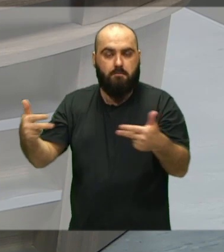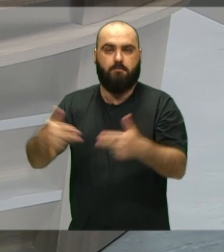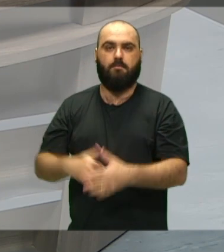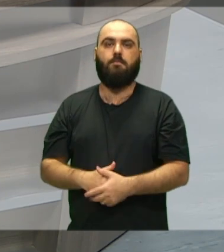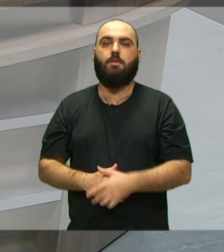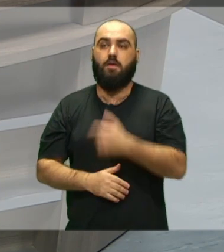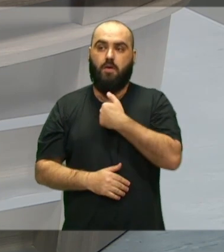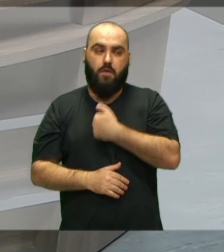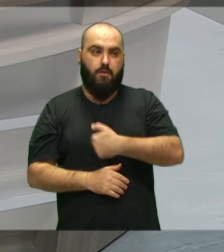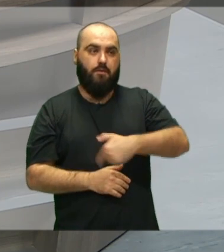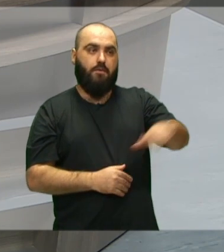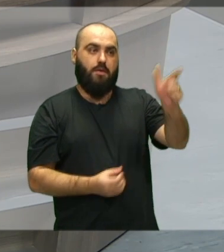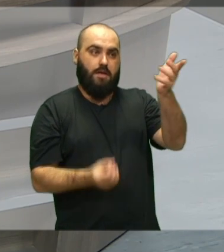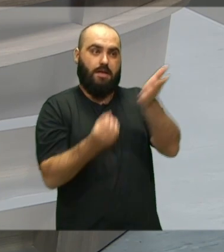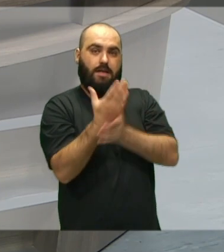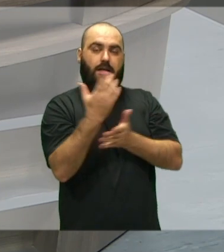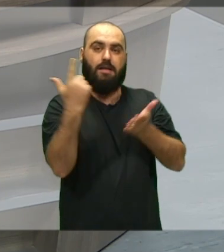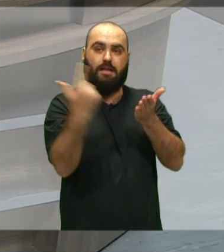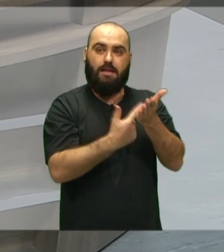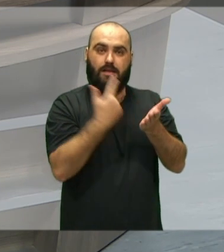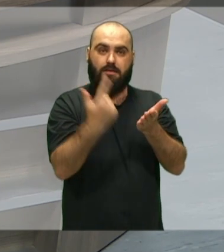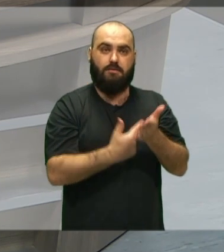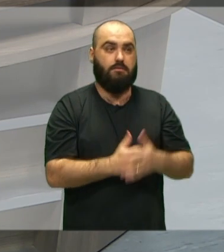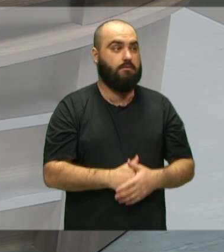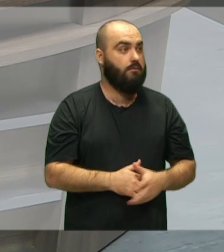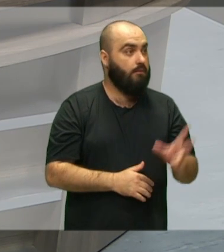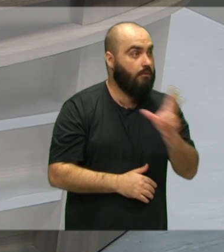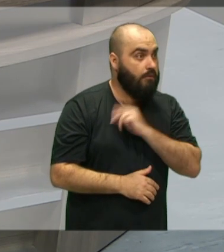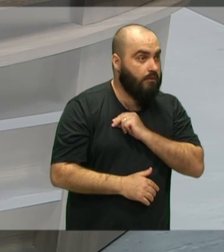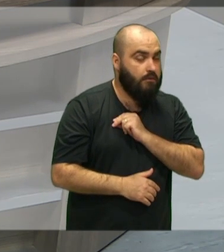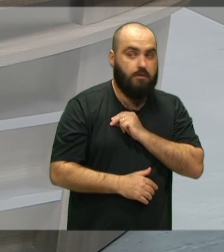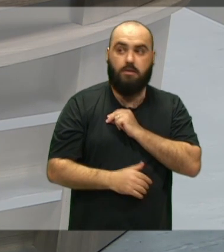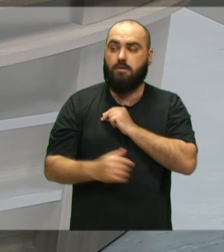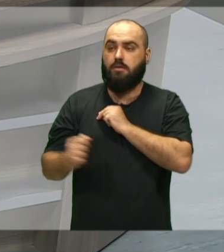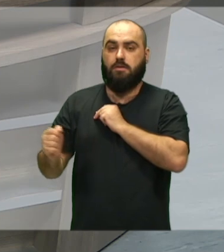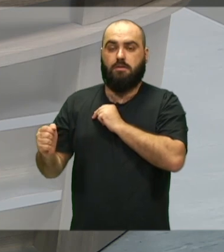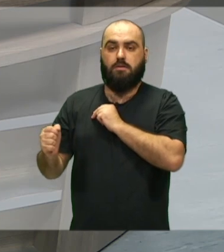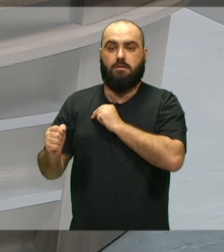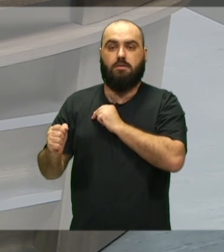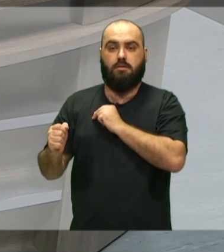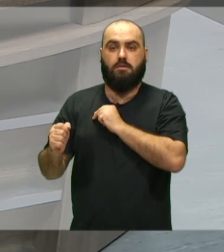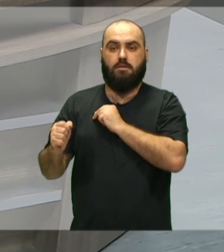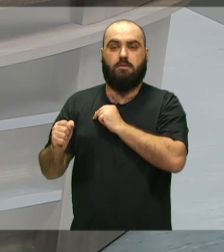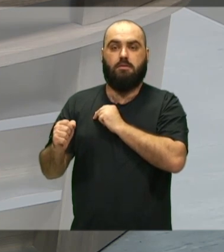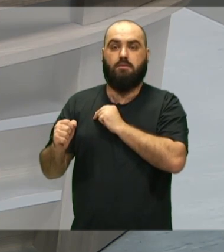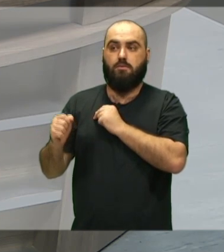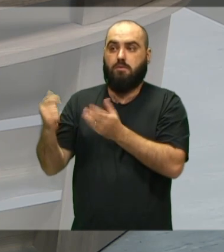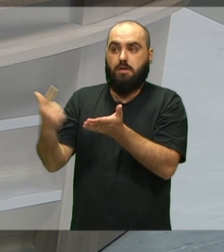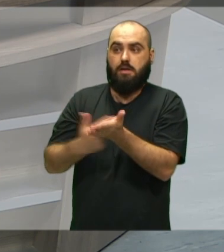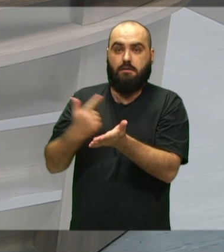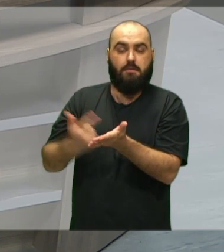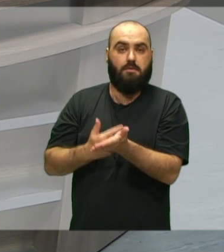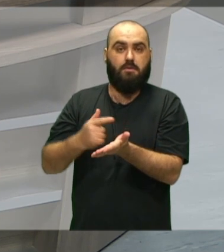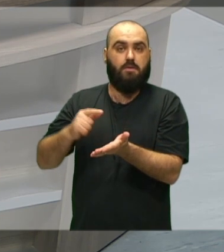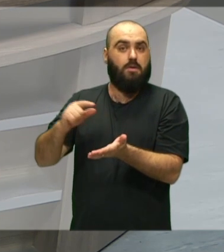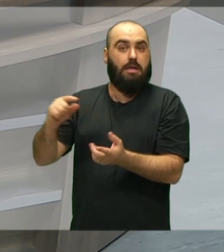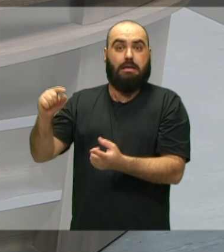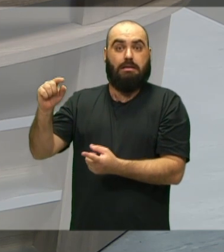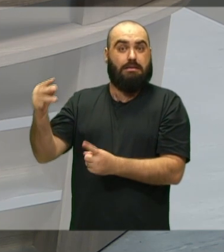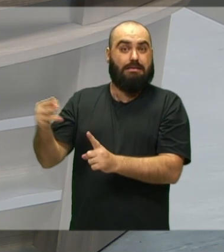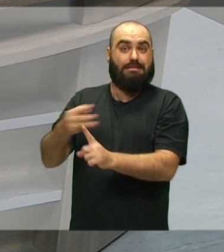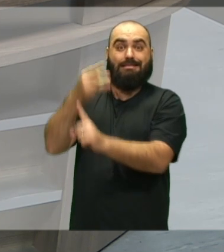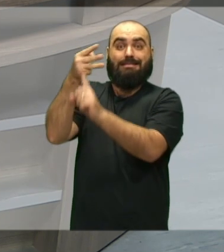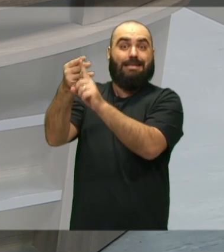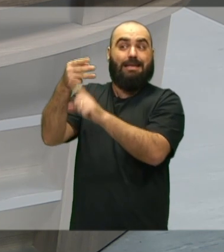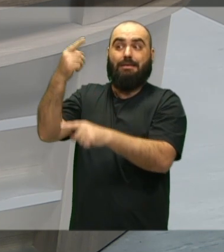Quando eu fui fazer um livro colorido... Imagina fazer colorido. O livro saiu triplo do preço. Fica inviável. O triplo do preço.